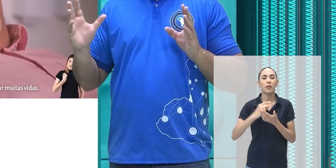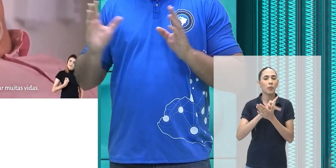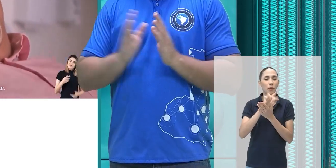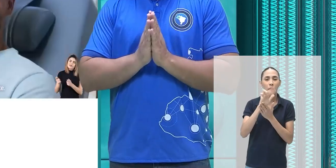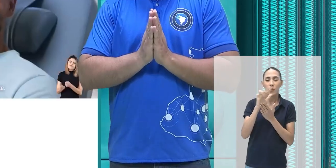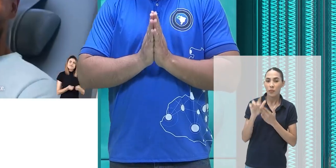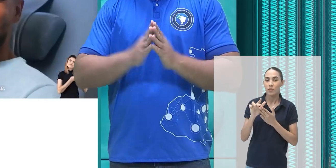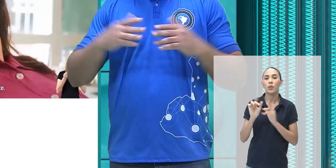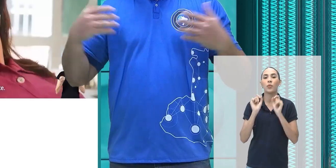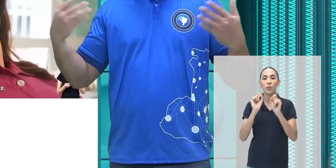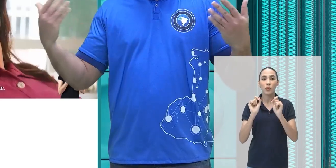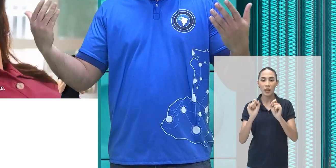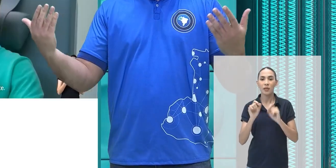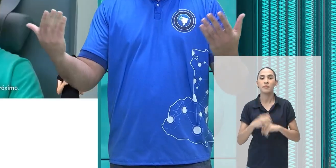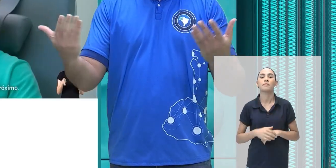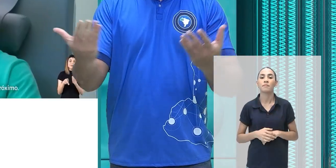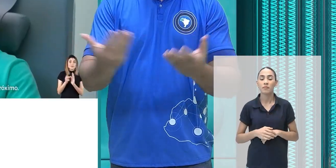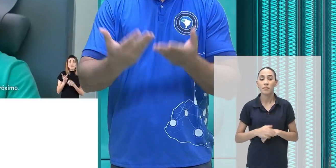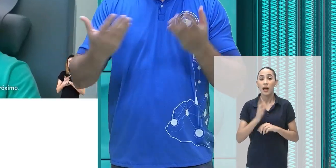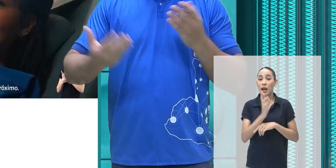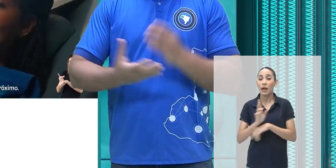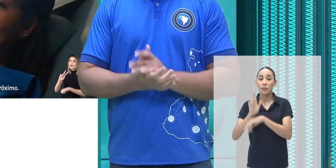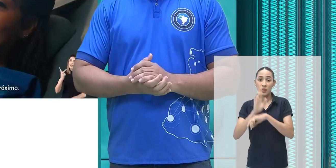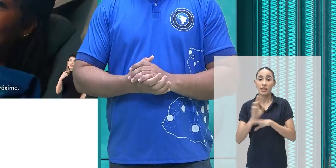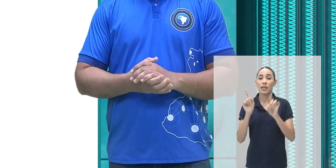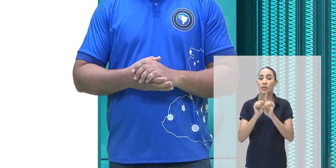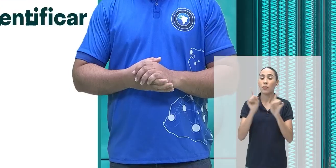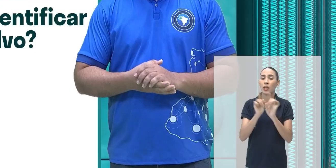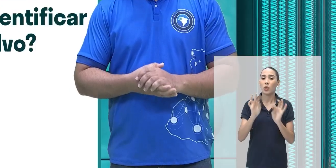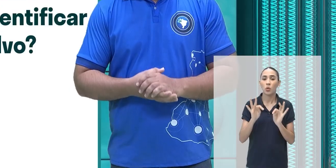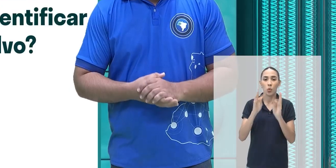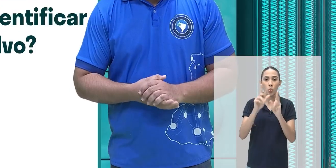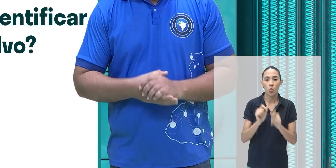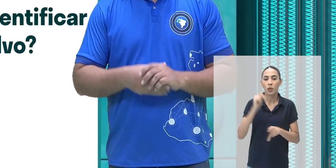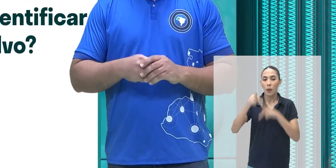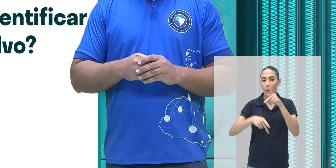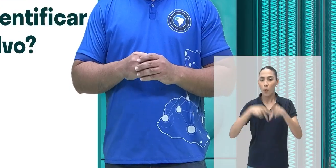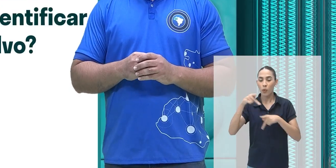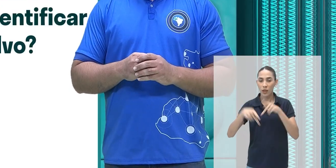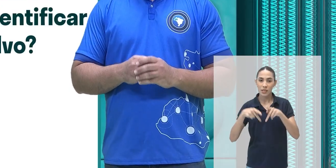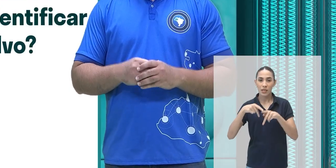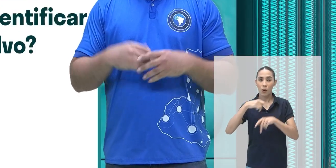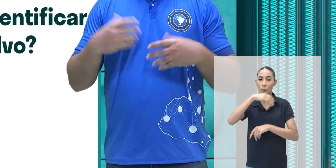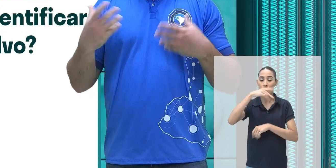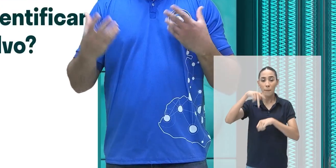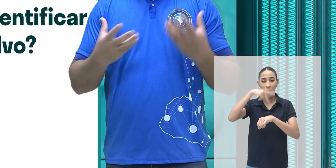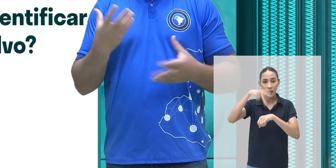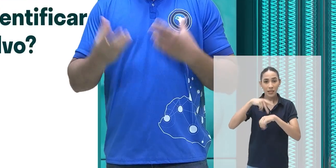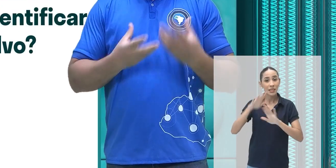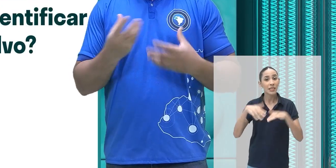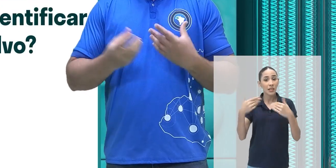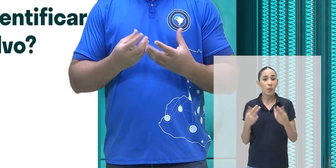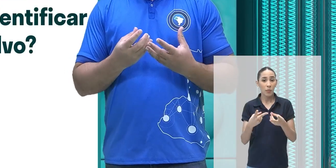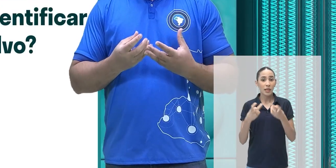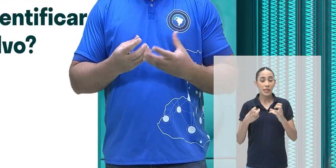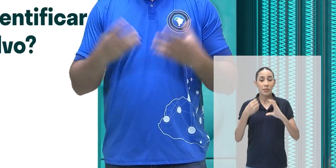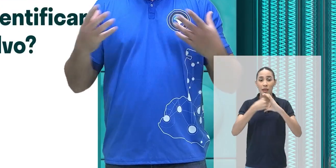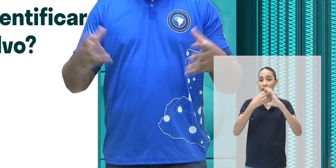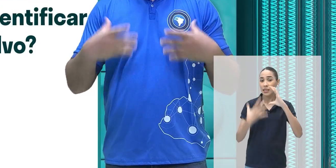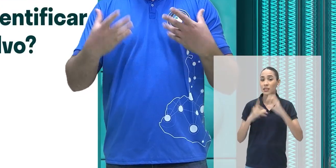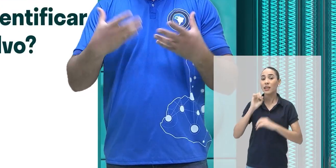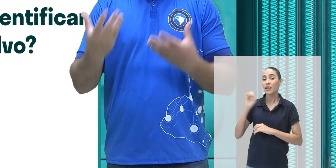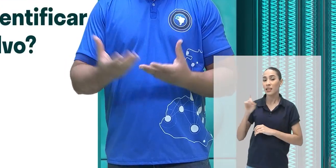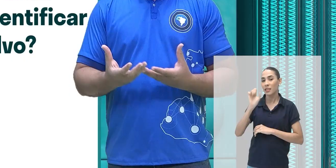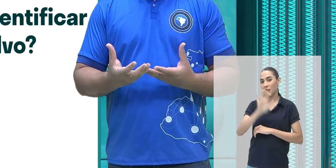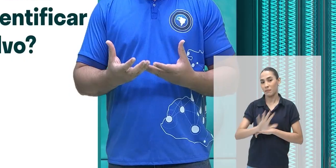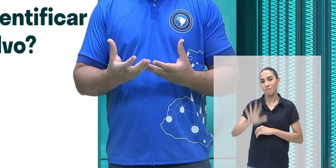de forma a representar toda a população do país. Então, eu percebo que esses elementos aqui,